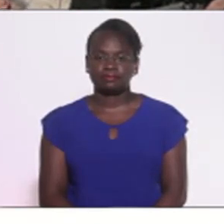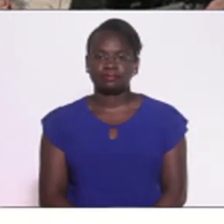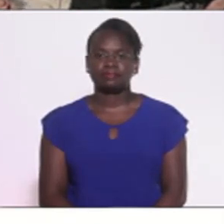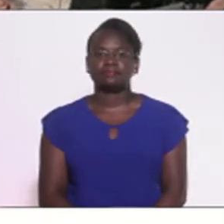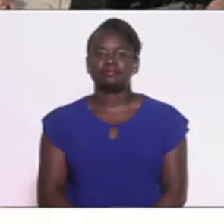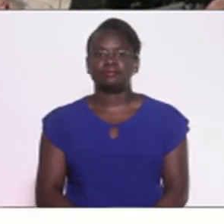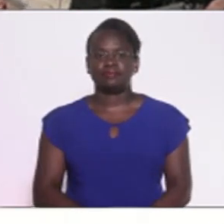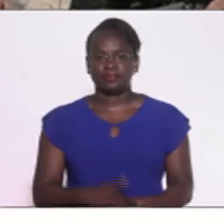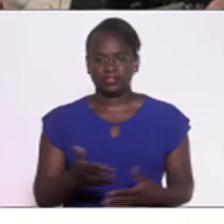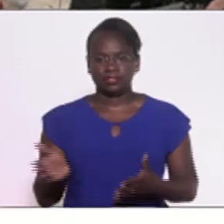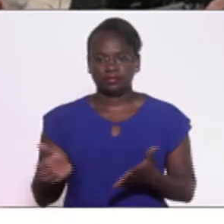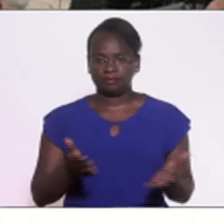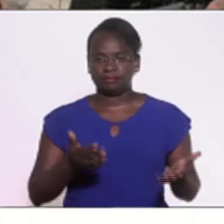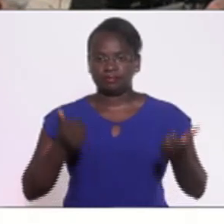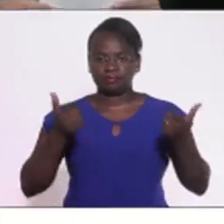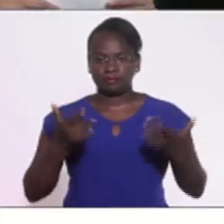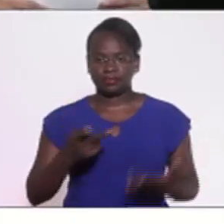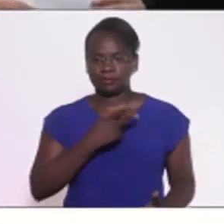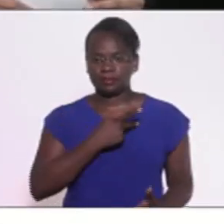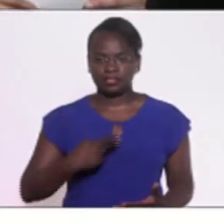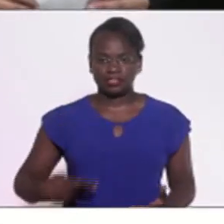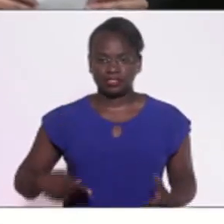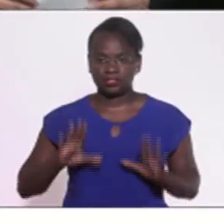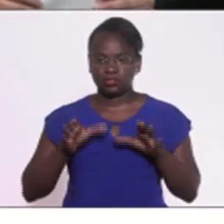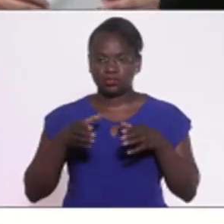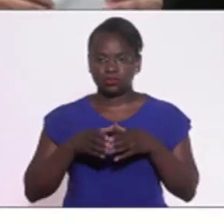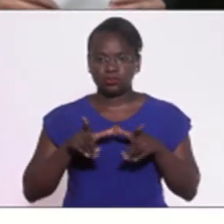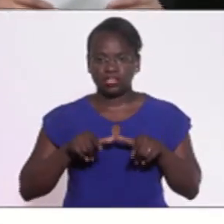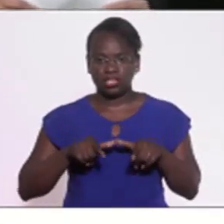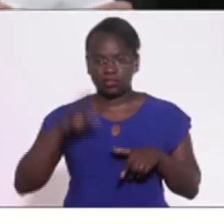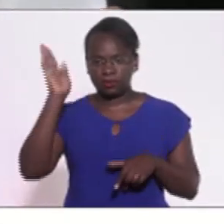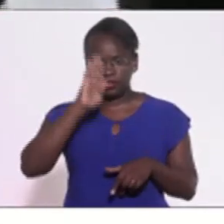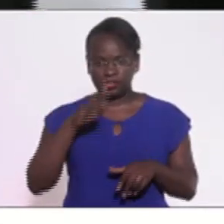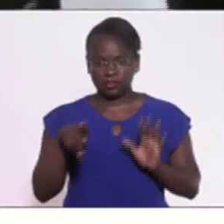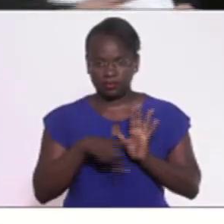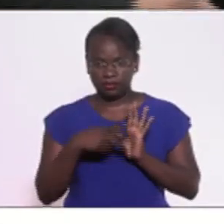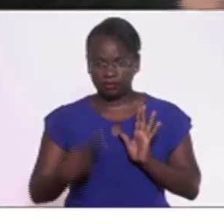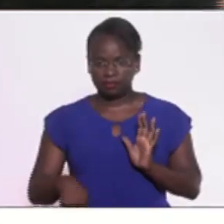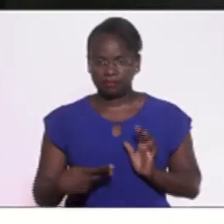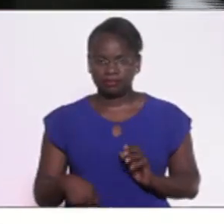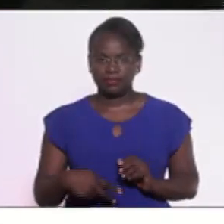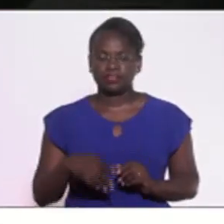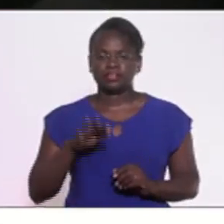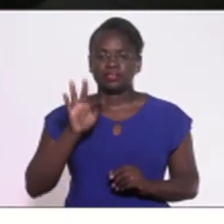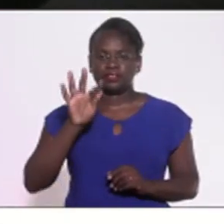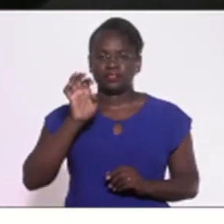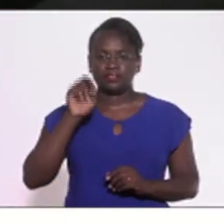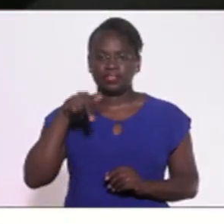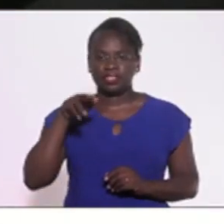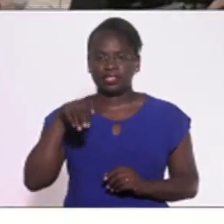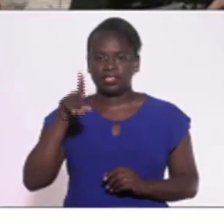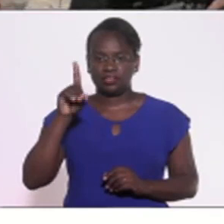Vamos passar a palavra agora para o presidente da Confederação Israelita do Brasil, Fernando Lotenberg.